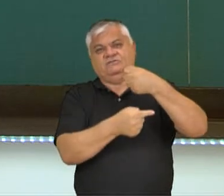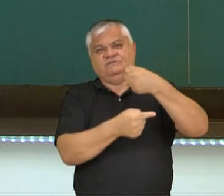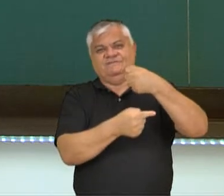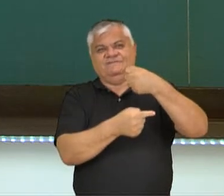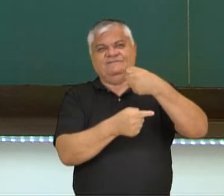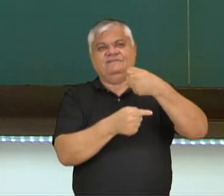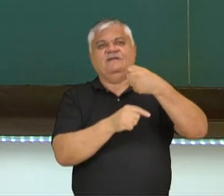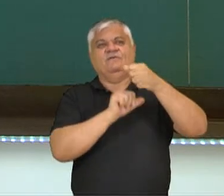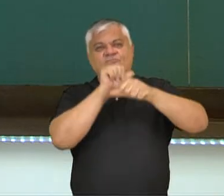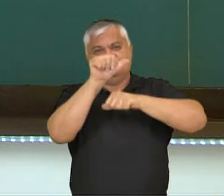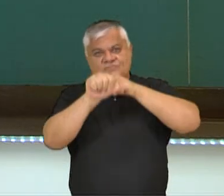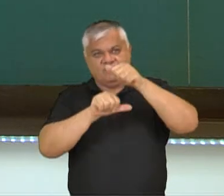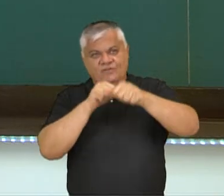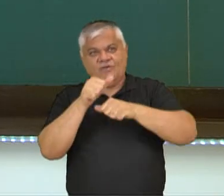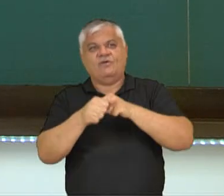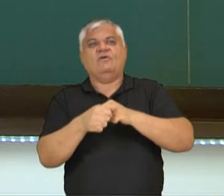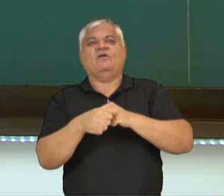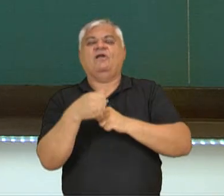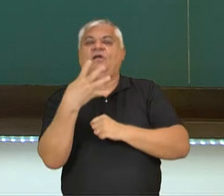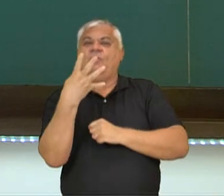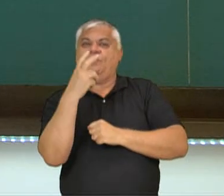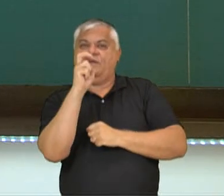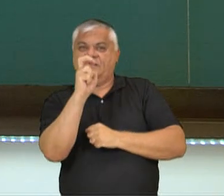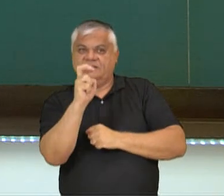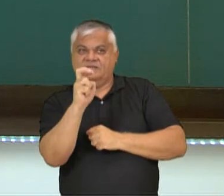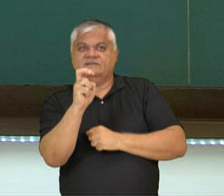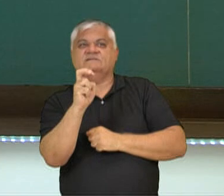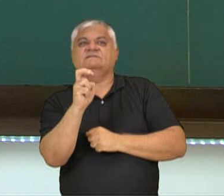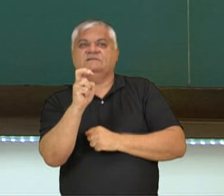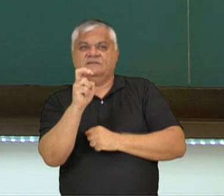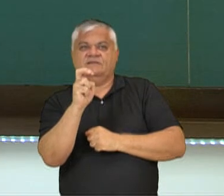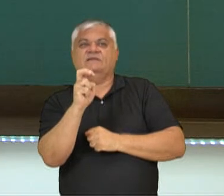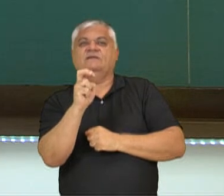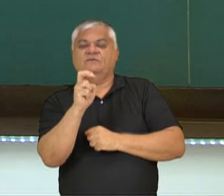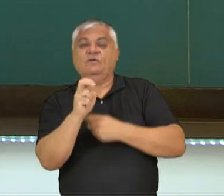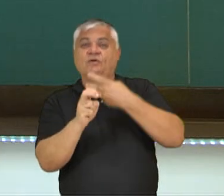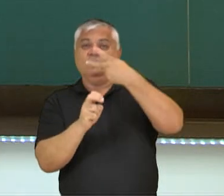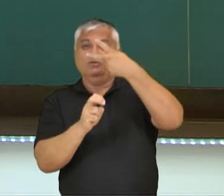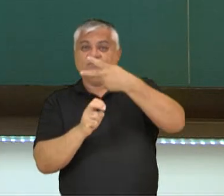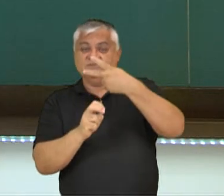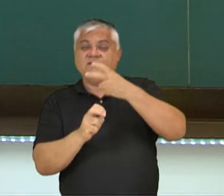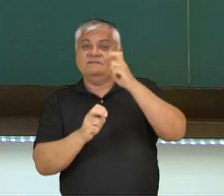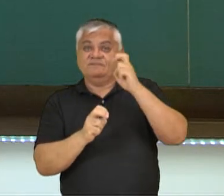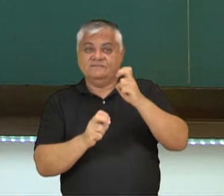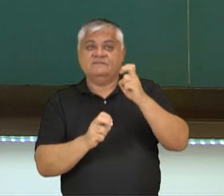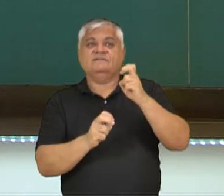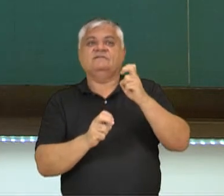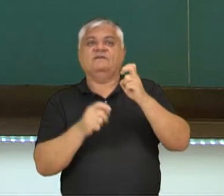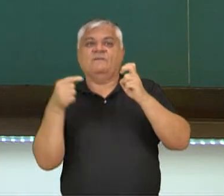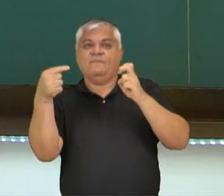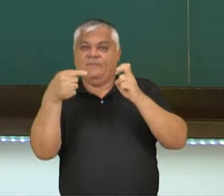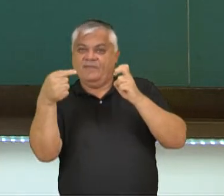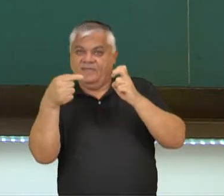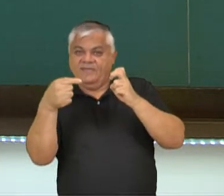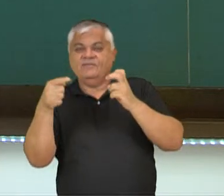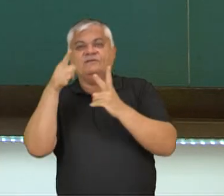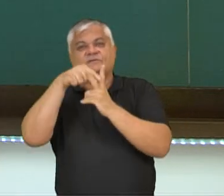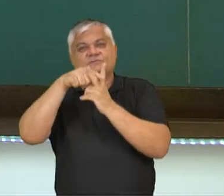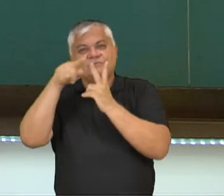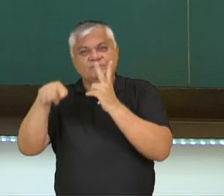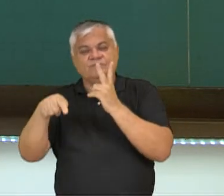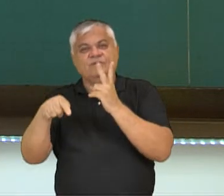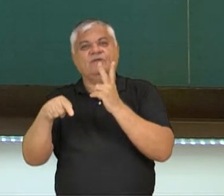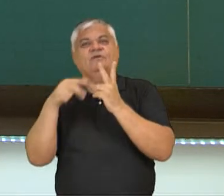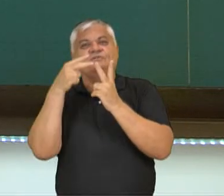negativo. Então, negativo, negativo, ele tem o mesmo valor que o cosseno de 45, menos raiz